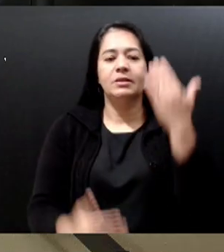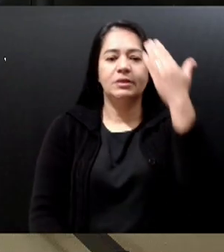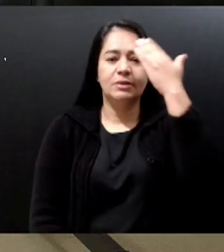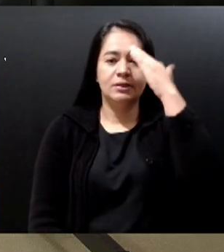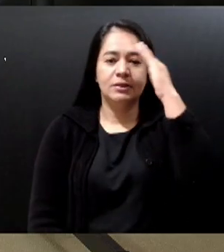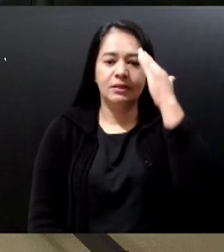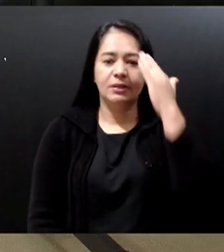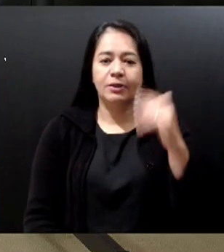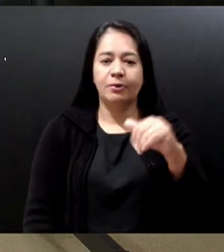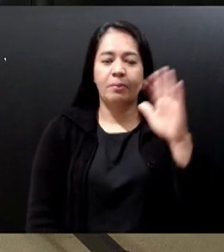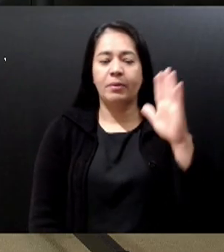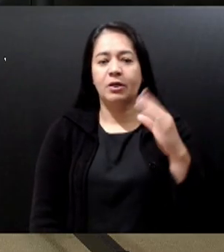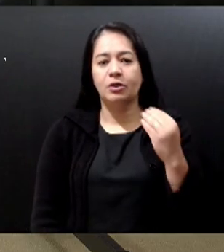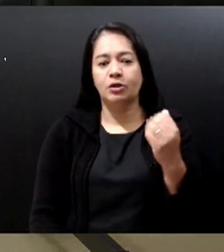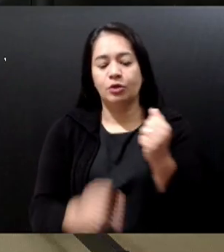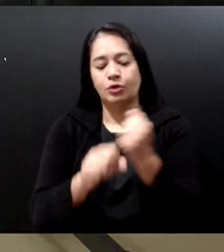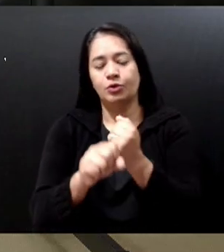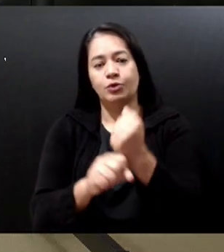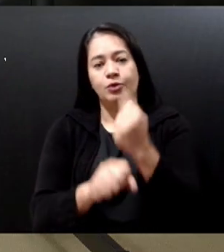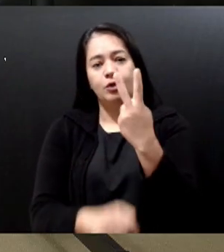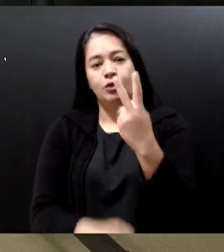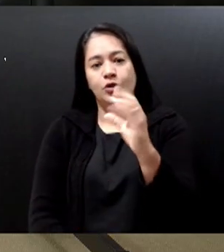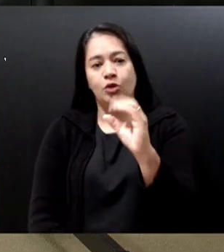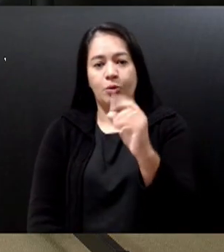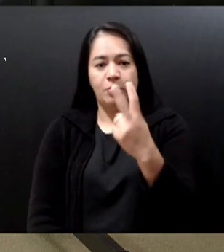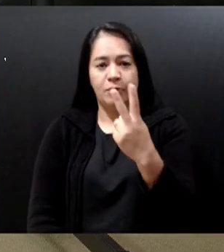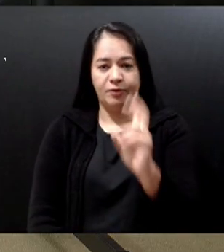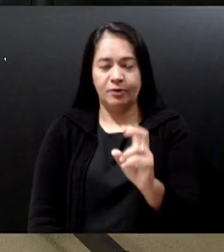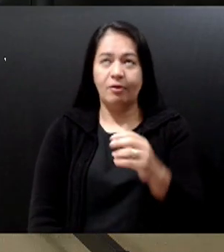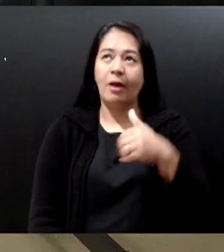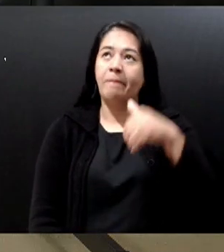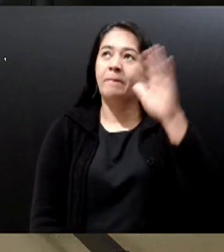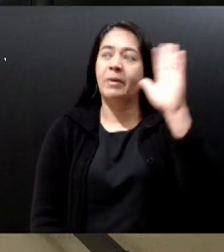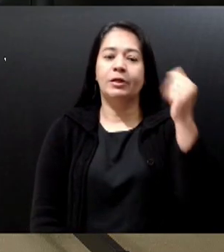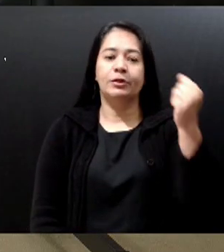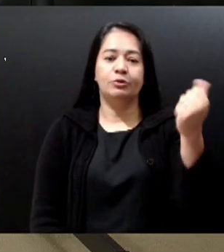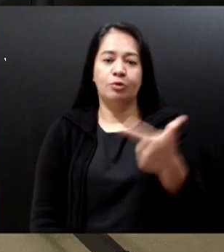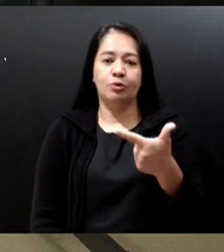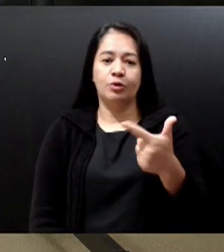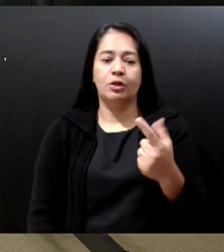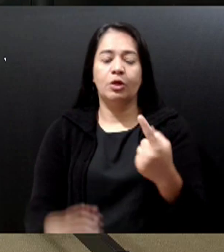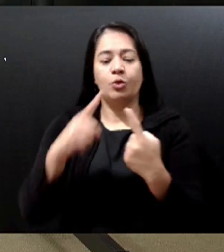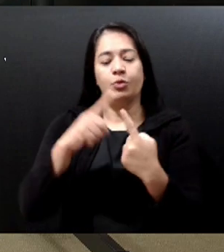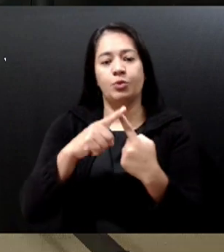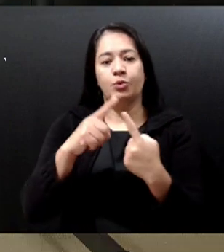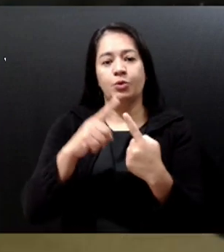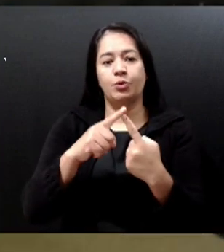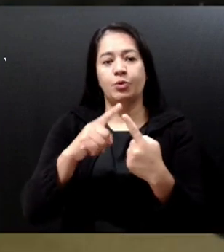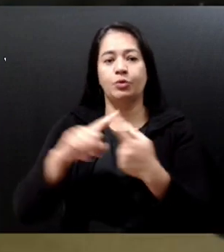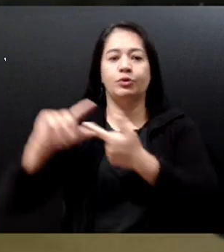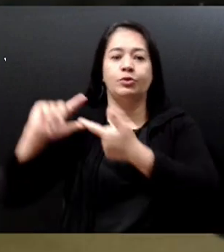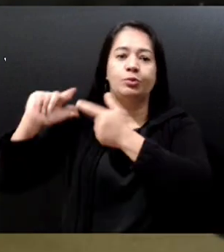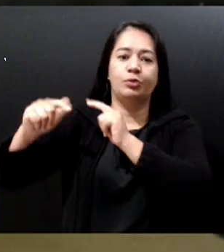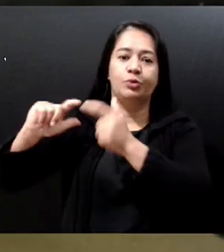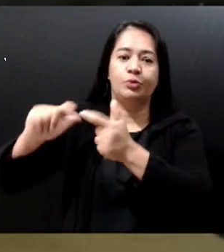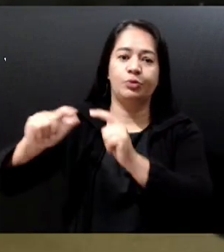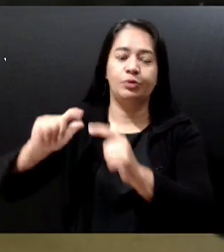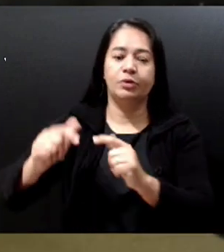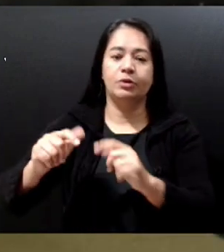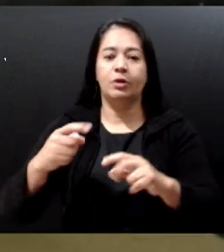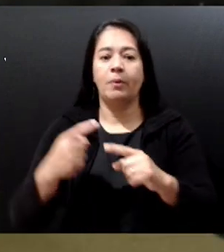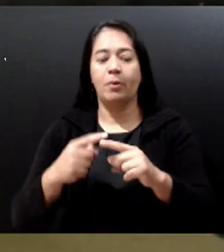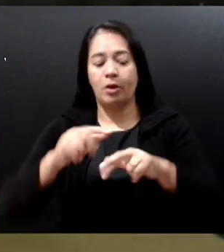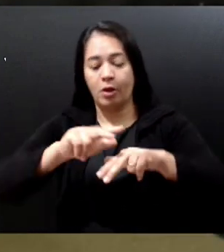o conceito de família vai muito além do modelo tradicional. O cenário atual é marcado por uma diversidade cada vez mais visível